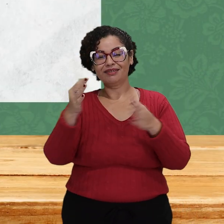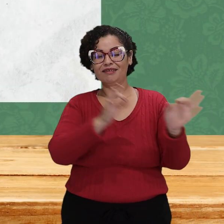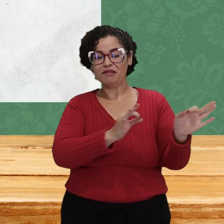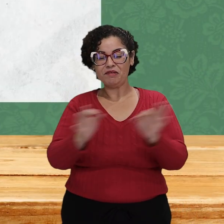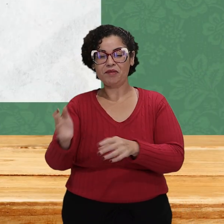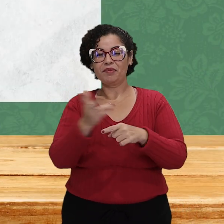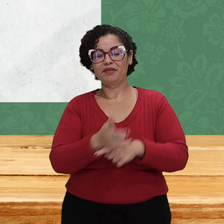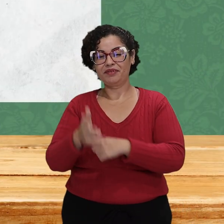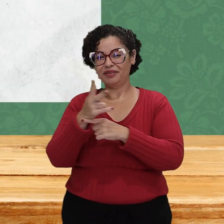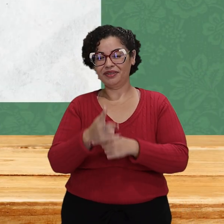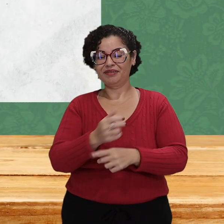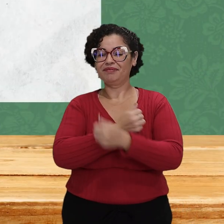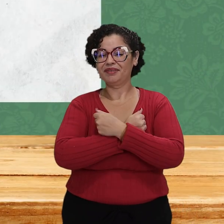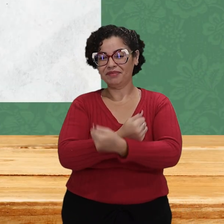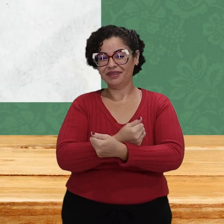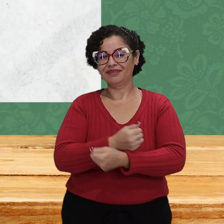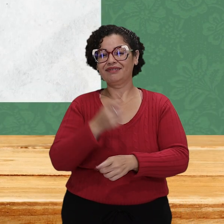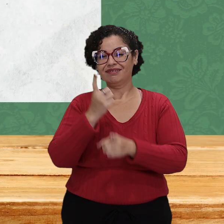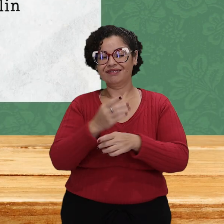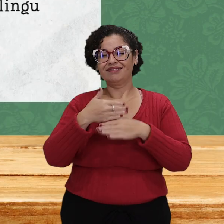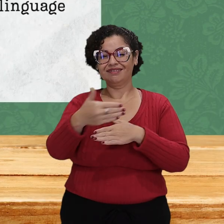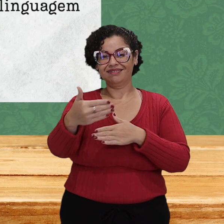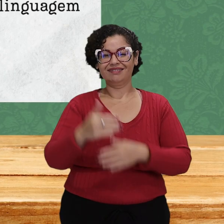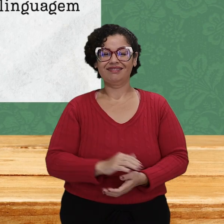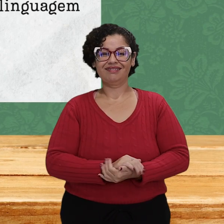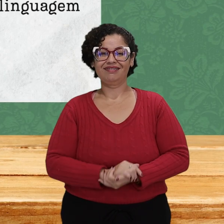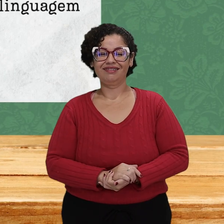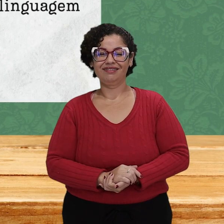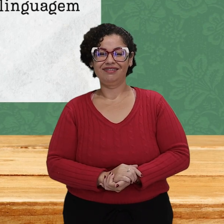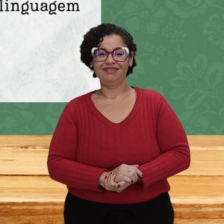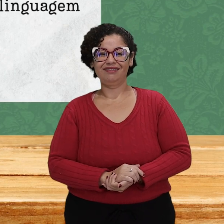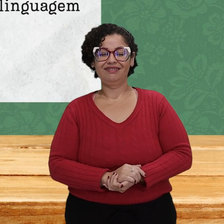Obrigado por acompanhar essa videoaula. Um abraço e até a próxima.